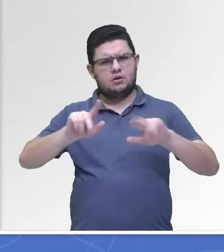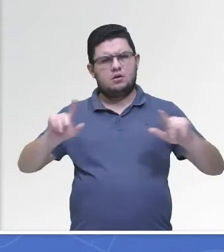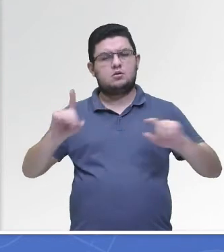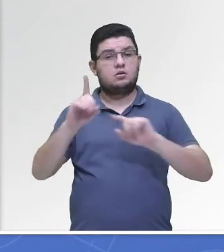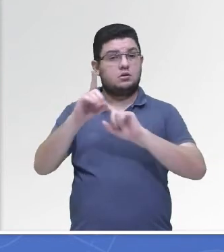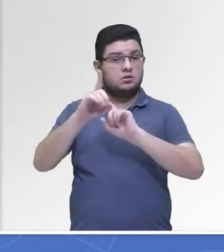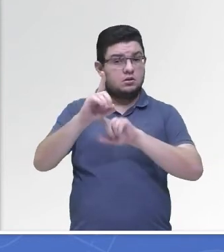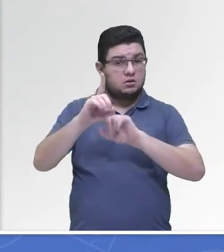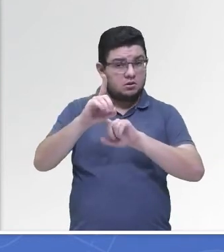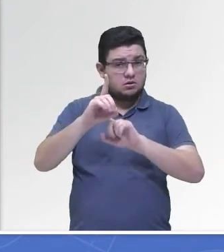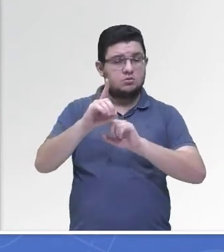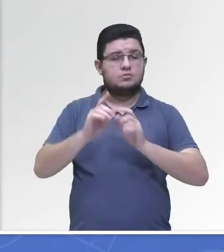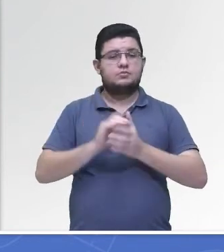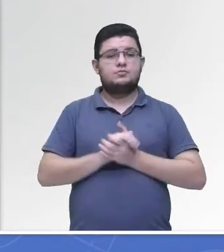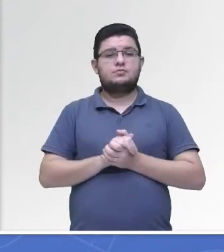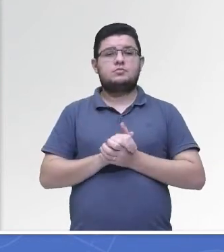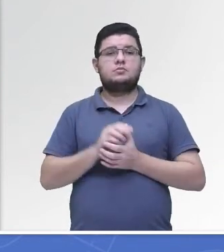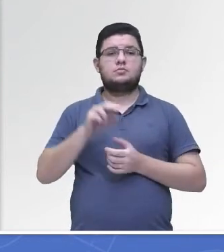João Pedro,